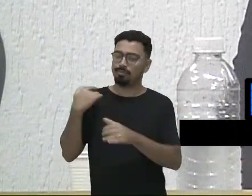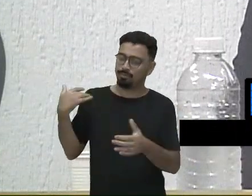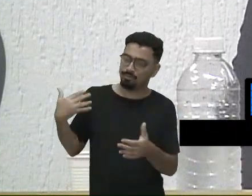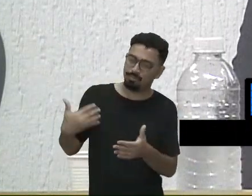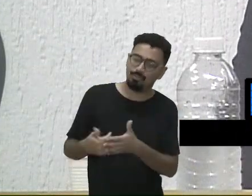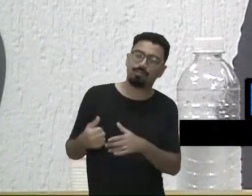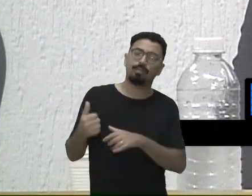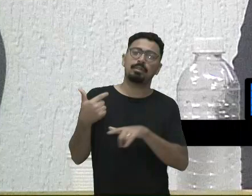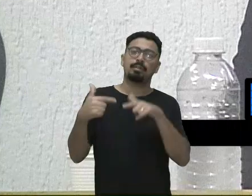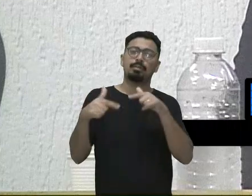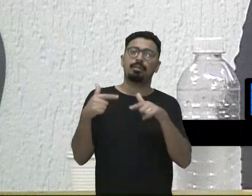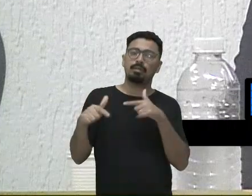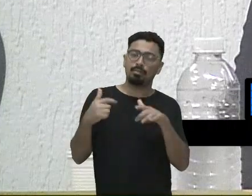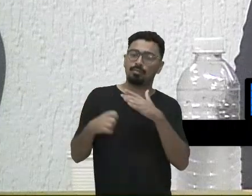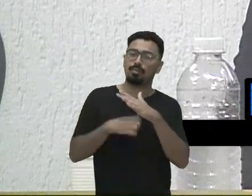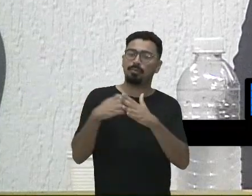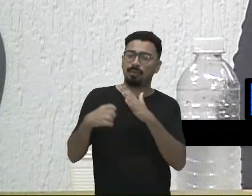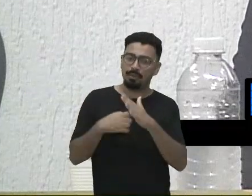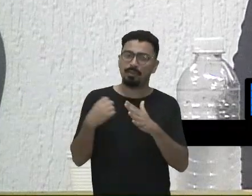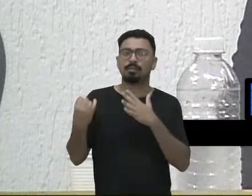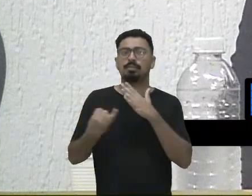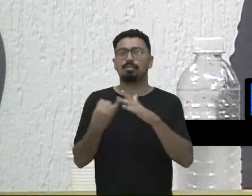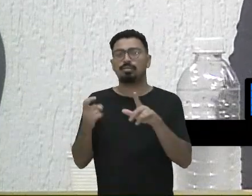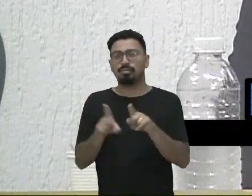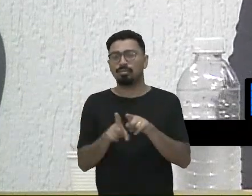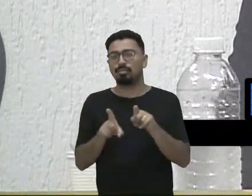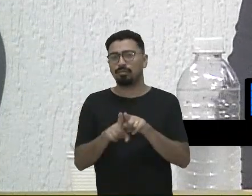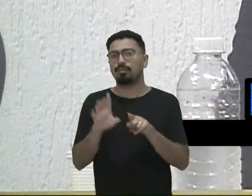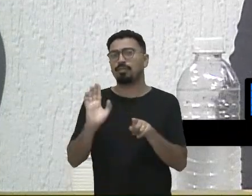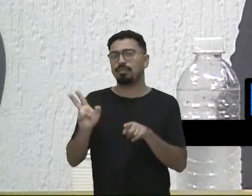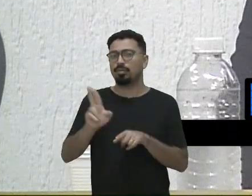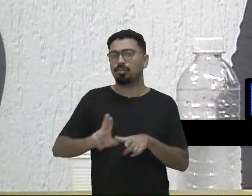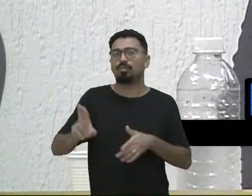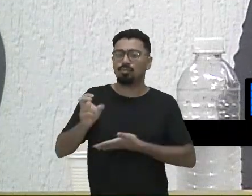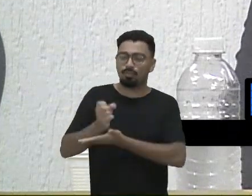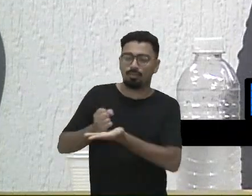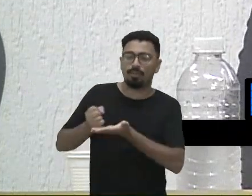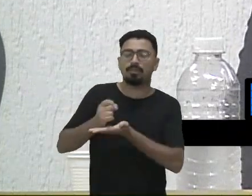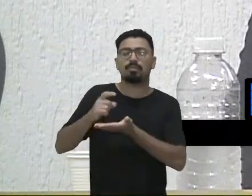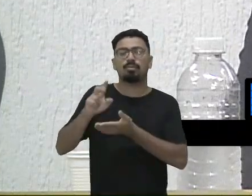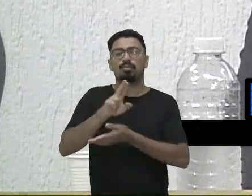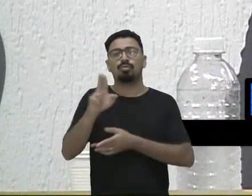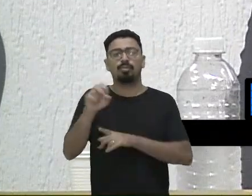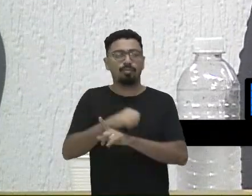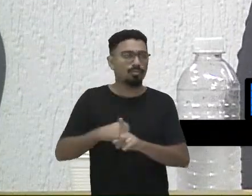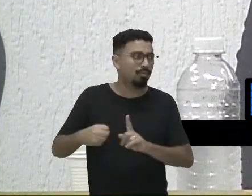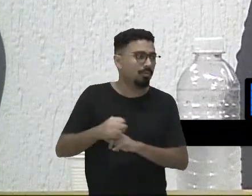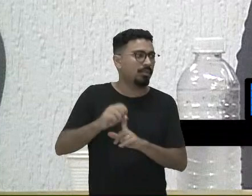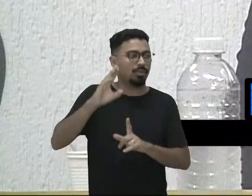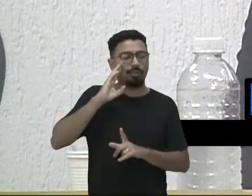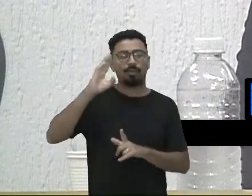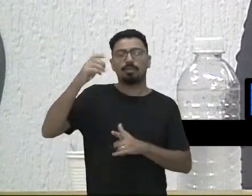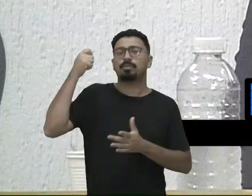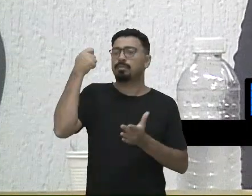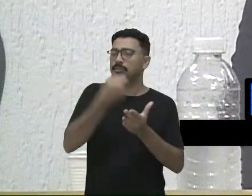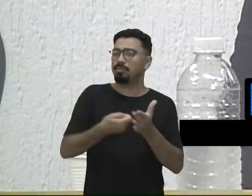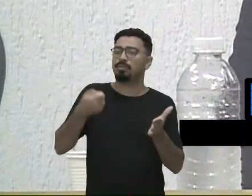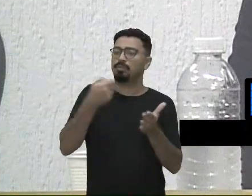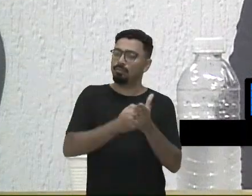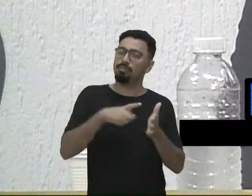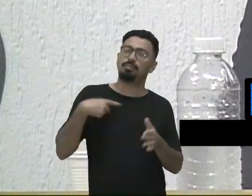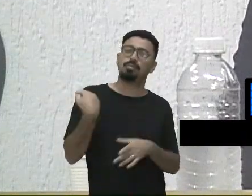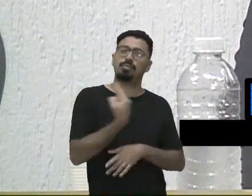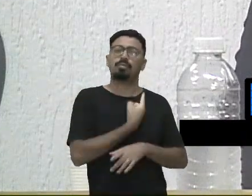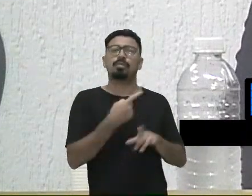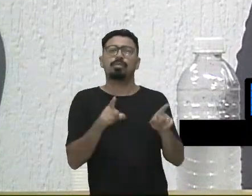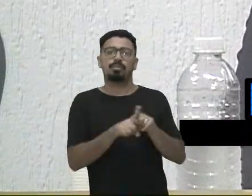com inúmeros órgãos e empresas, que é o uso básico do nome social, que é uma das principais lutas por nós. Como a